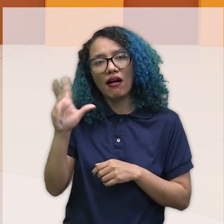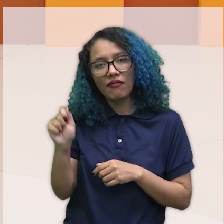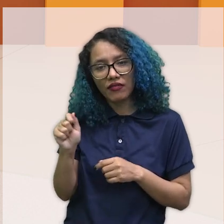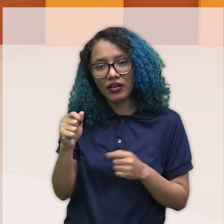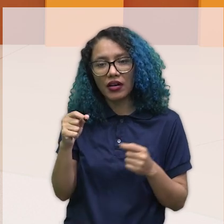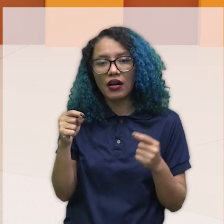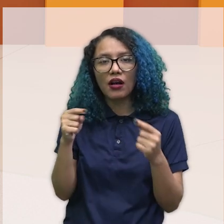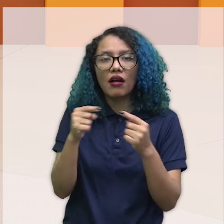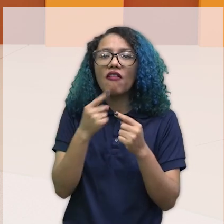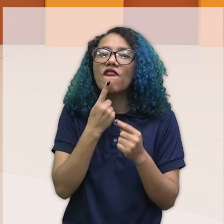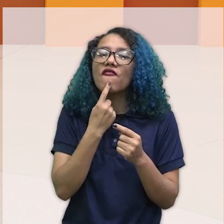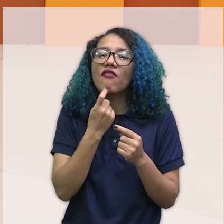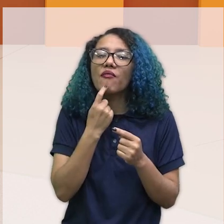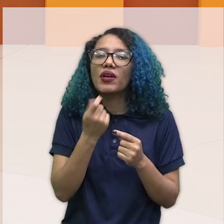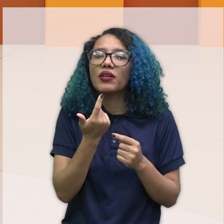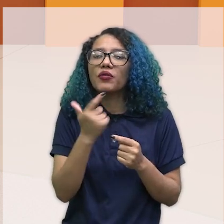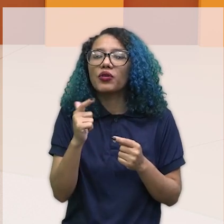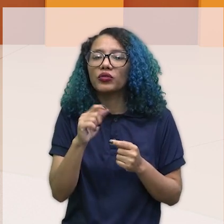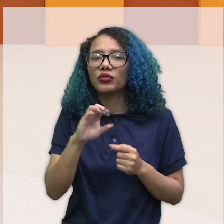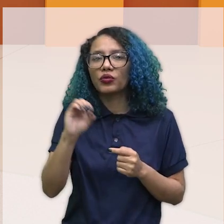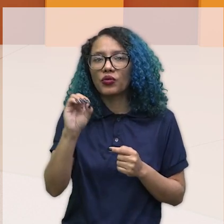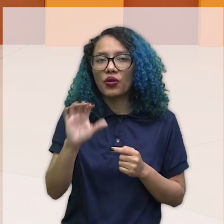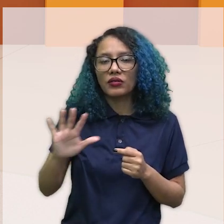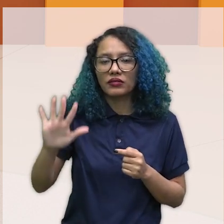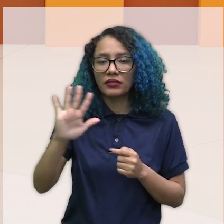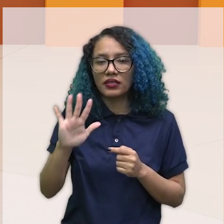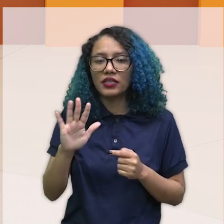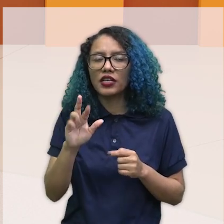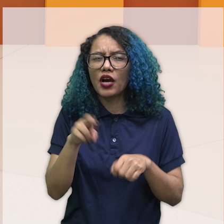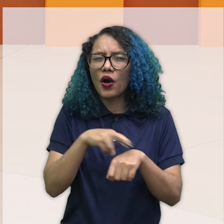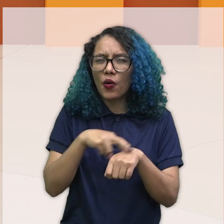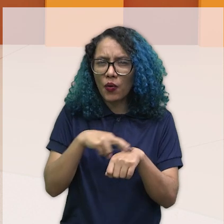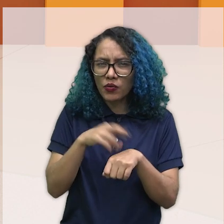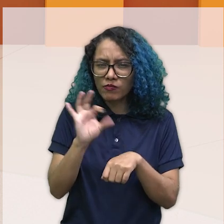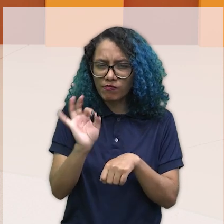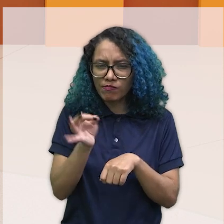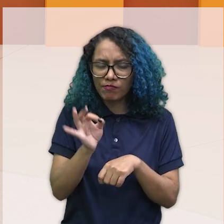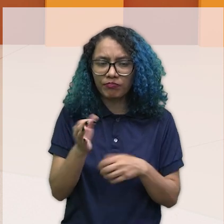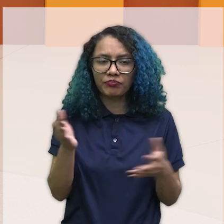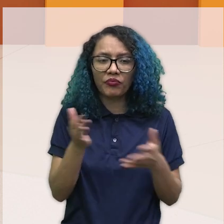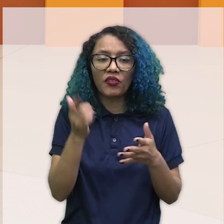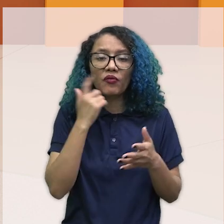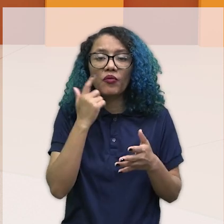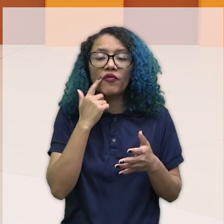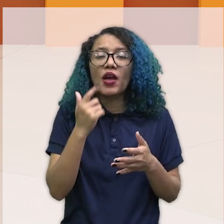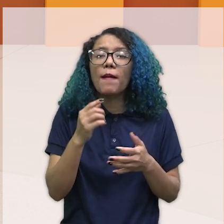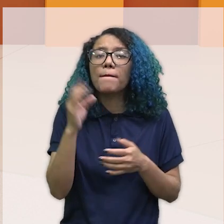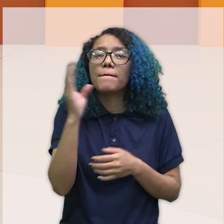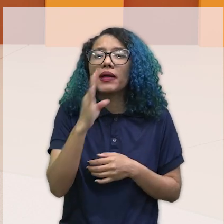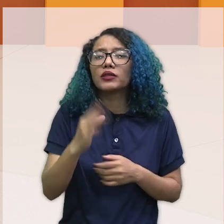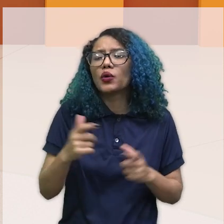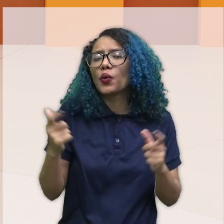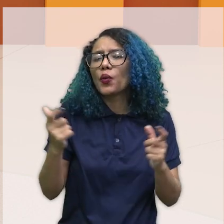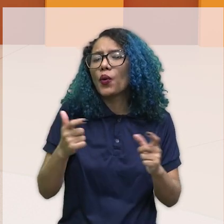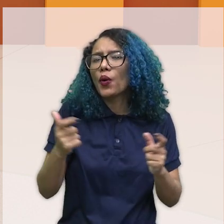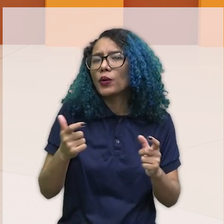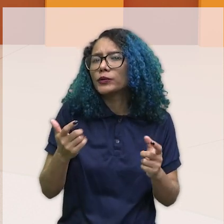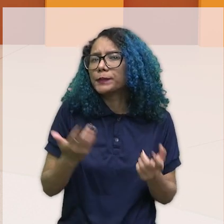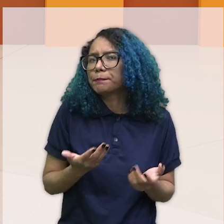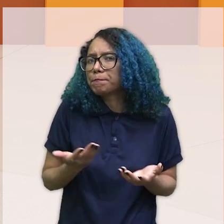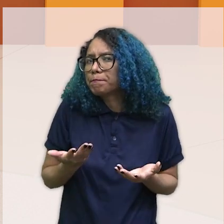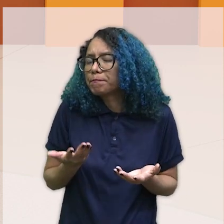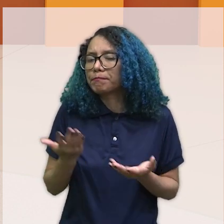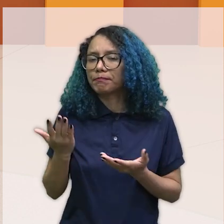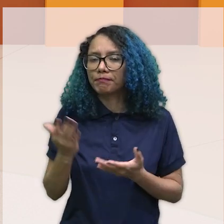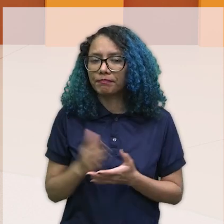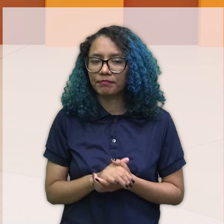tom quase que roxo, né? E a gente vai agora verificar onde o Brasil se localiza em relação a esses continentes.